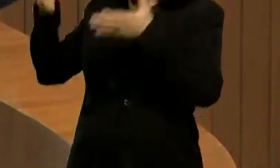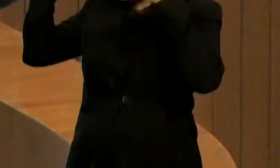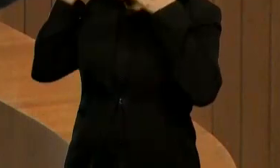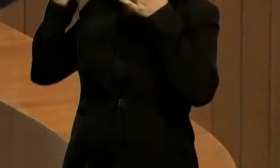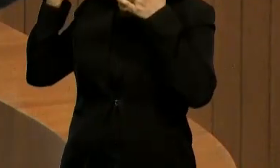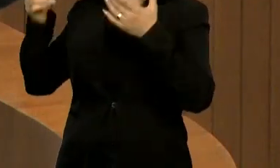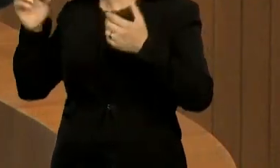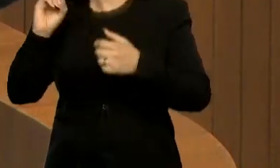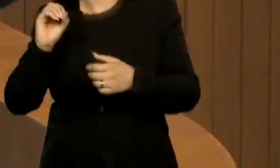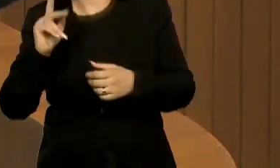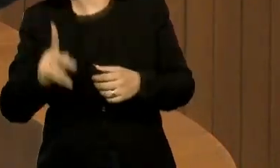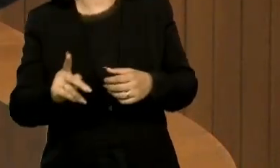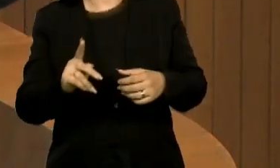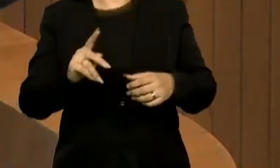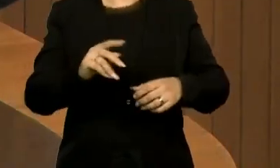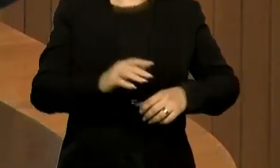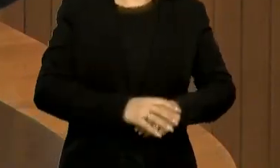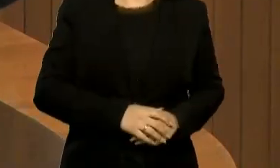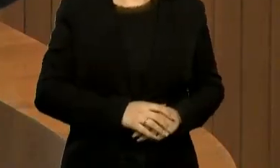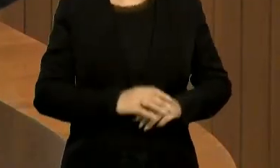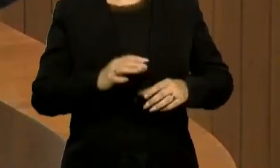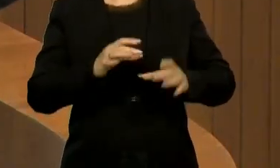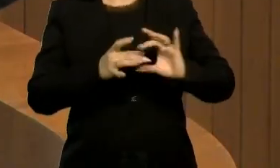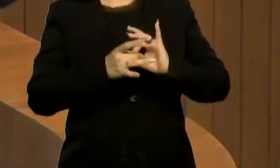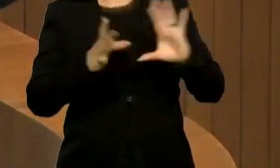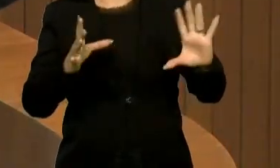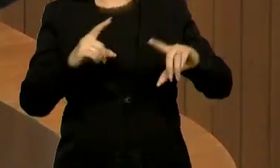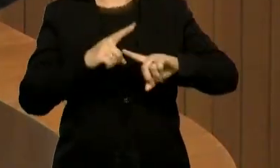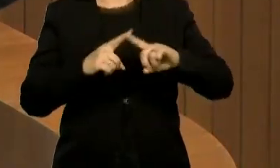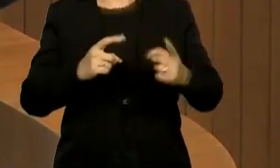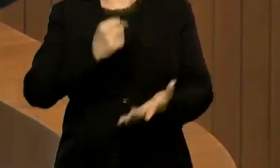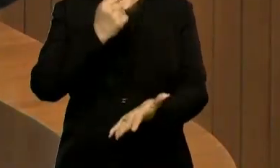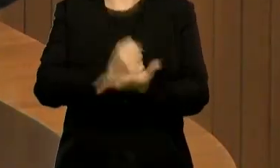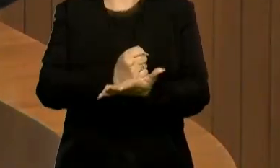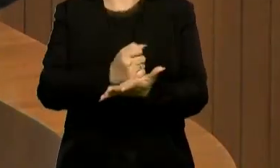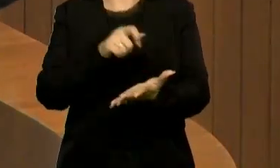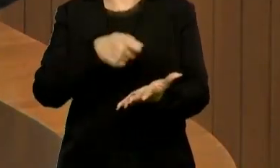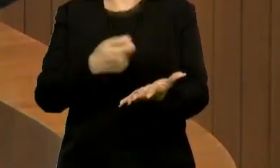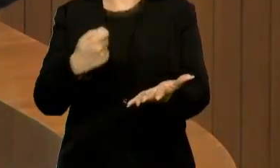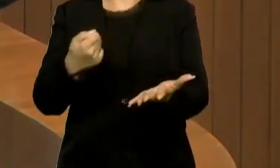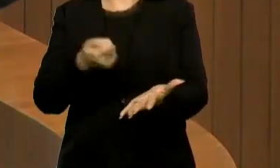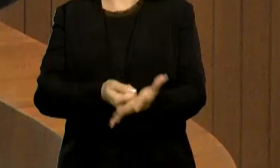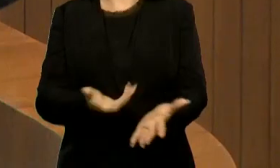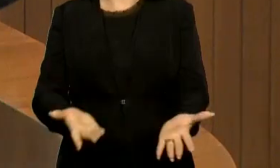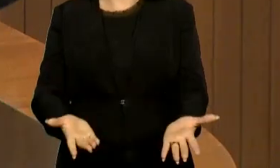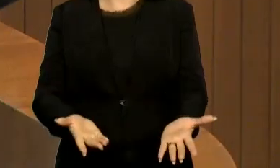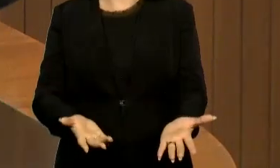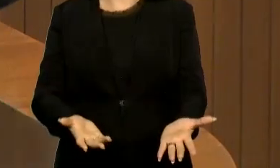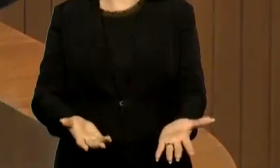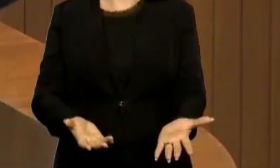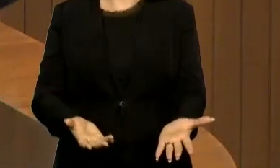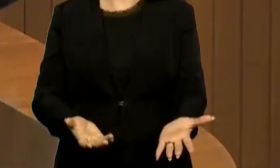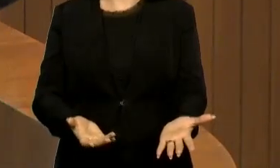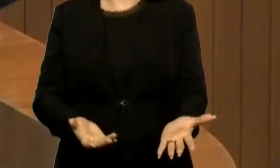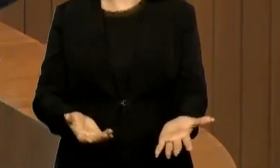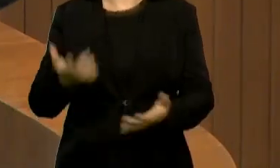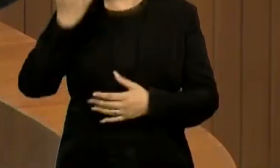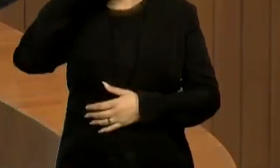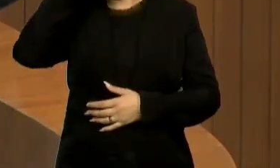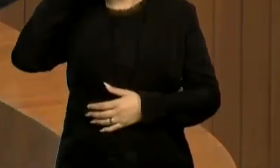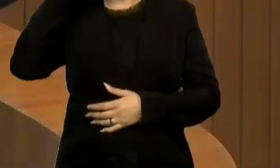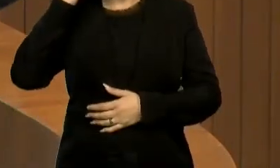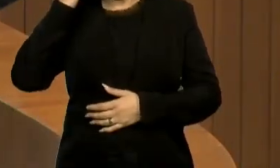multa deve ser aplicada como foi aplicada. Então, o cidadão que estava sem o documento, a moto foi apreendida, a multa